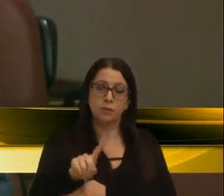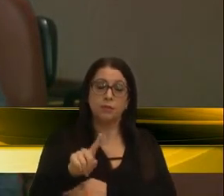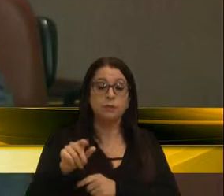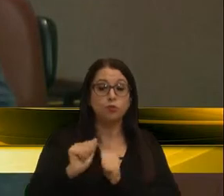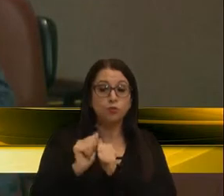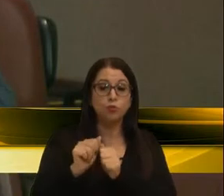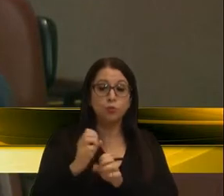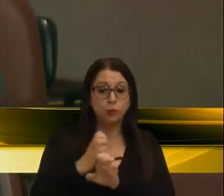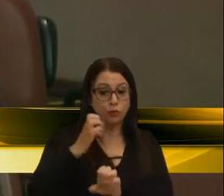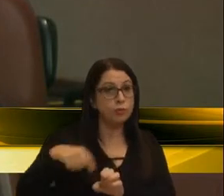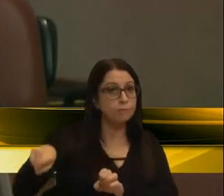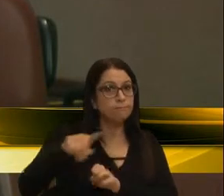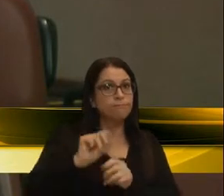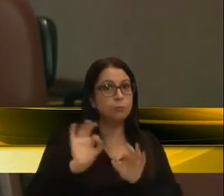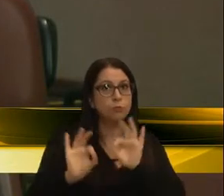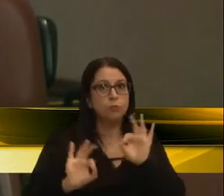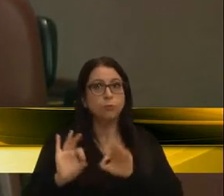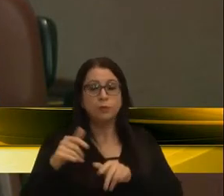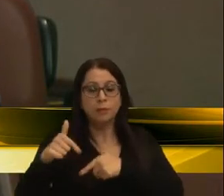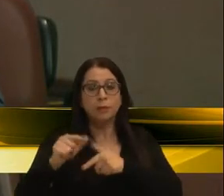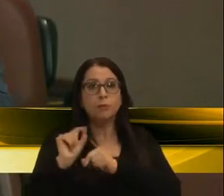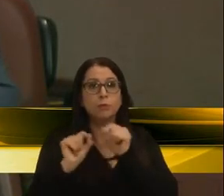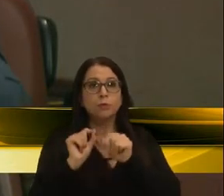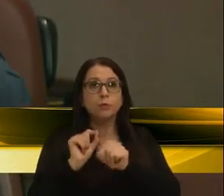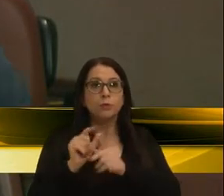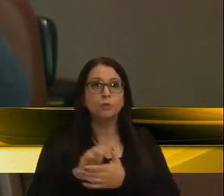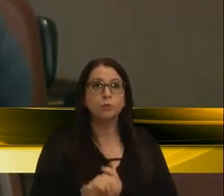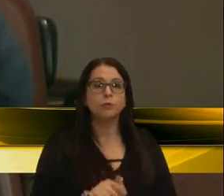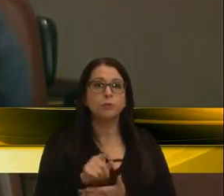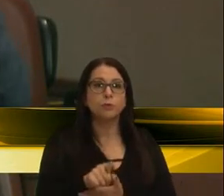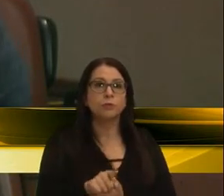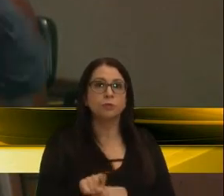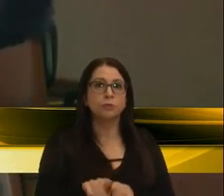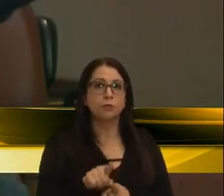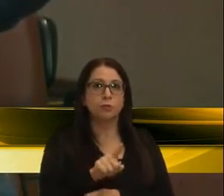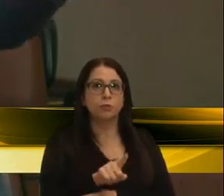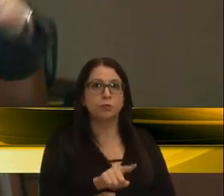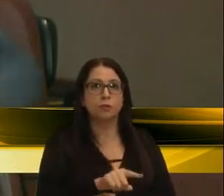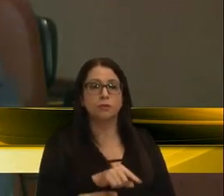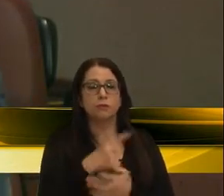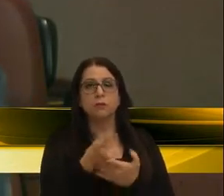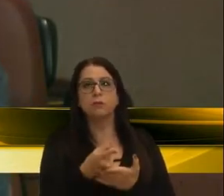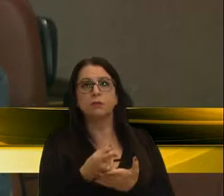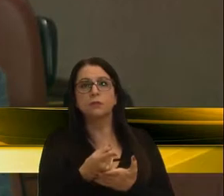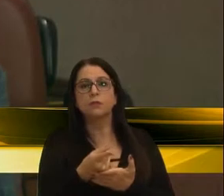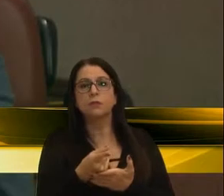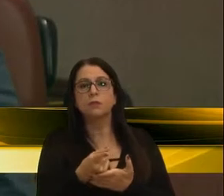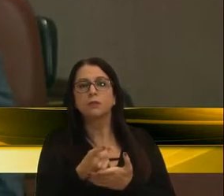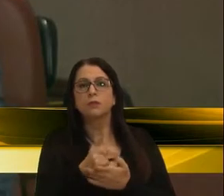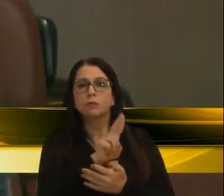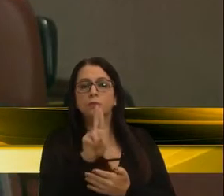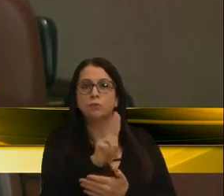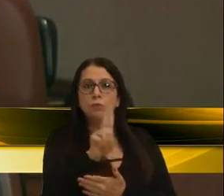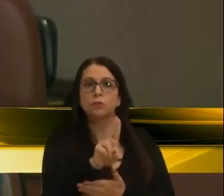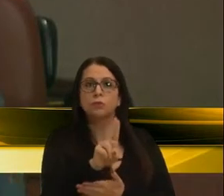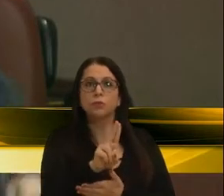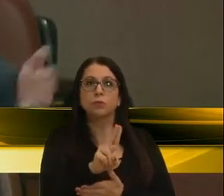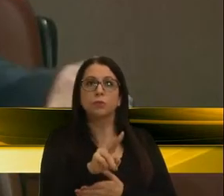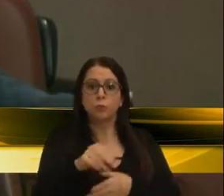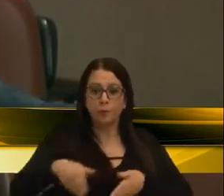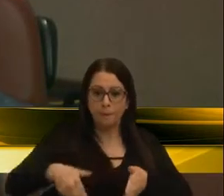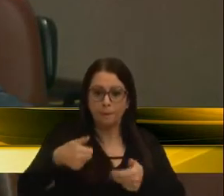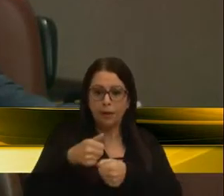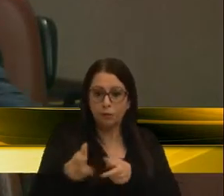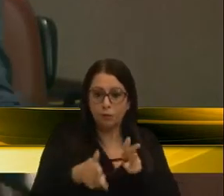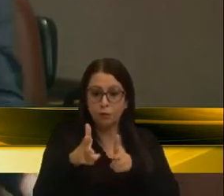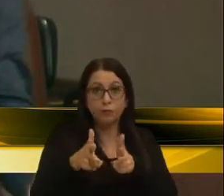né? Onde se trabalhava a questão da ciclovia daqui ao Desvio Risso, utilizando aí os trilhos. Né? Esse projeto